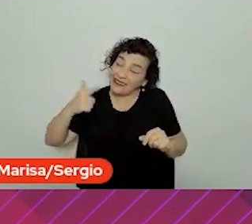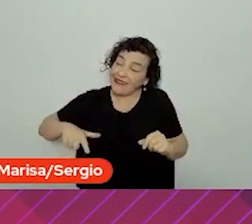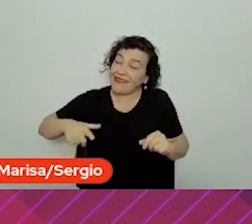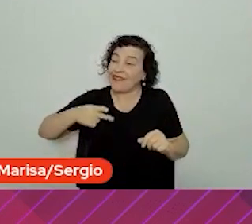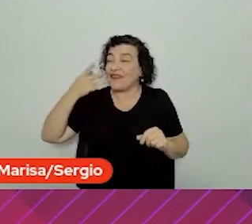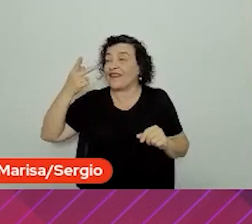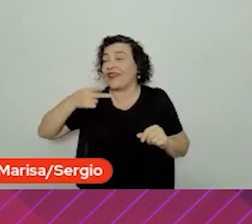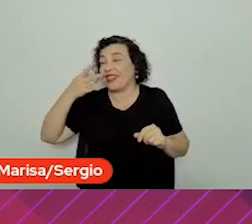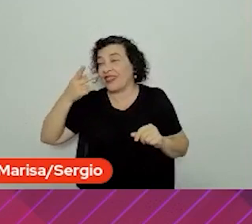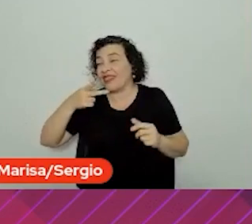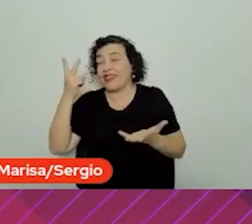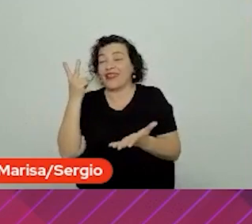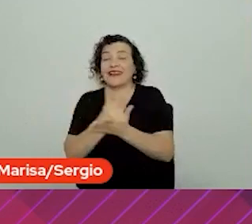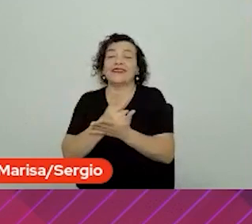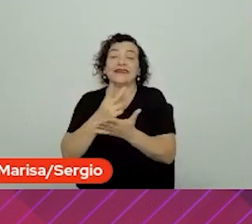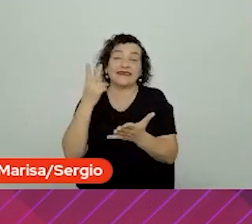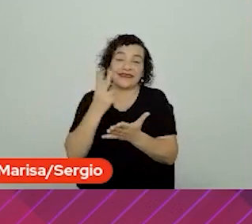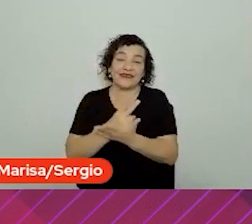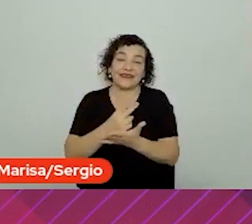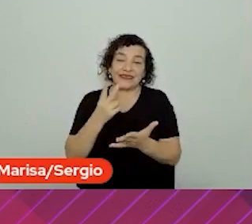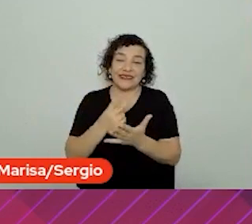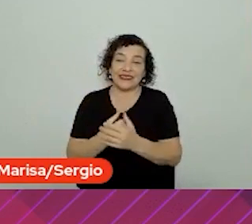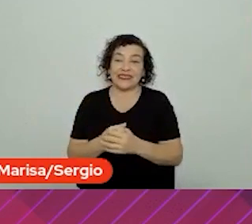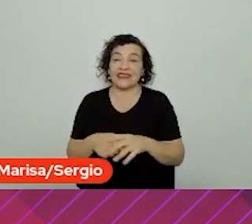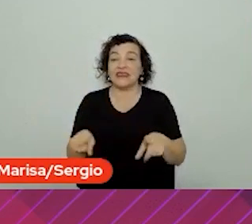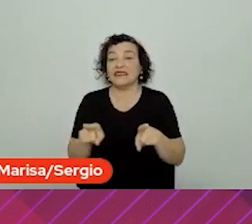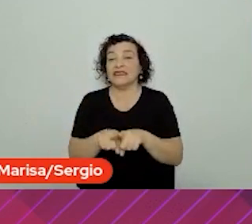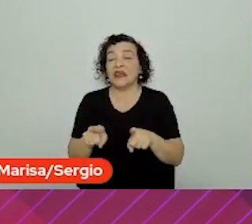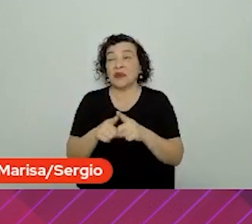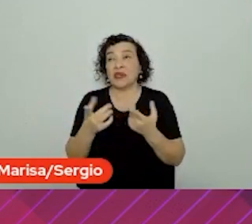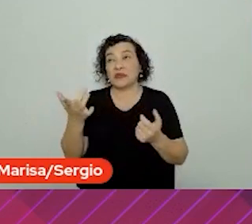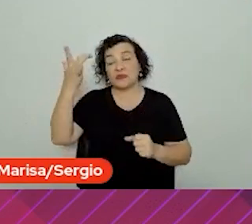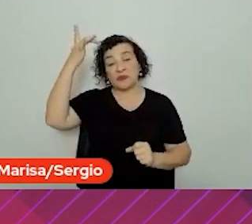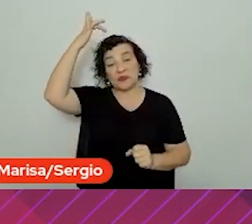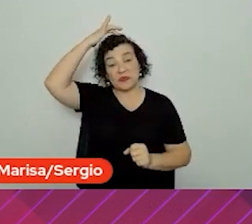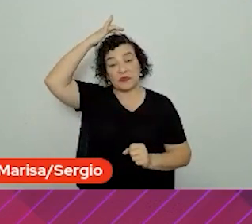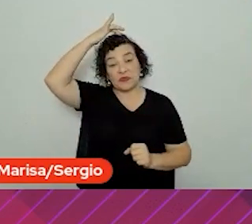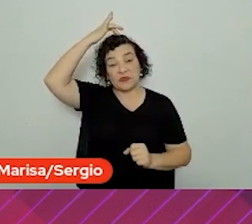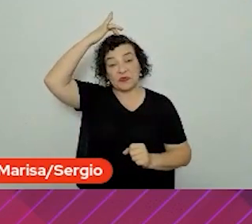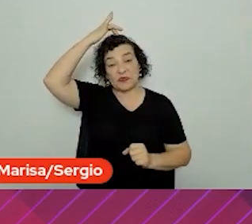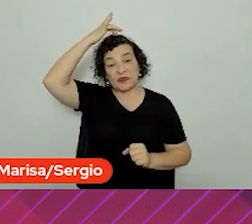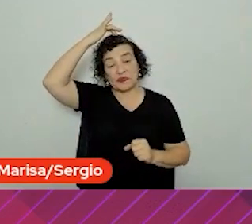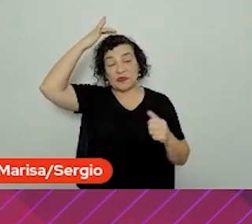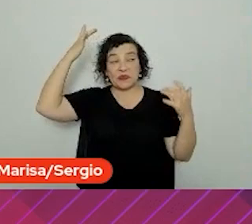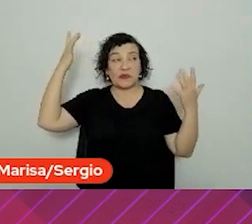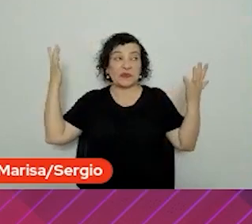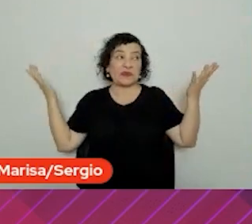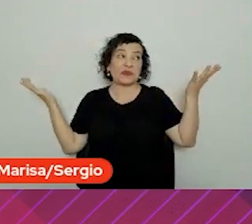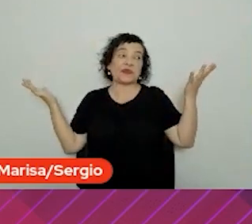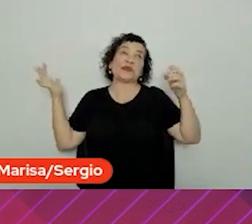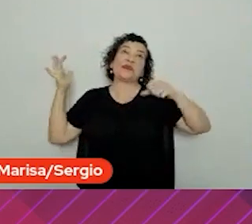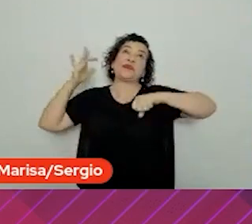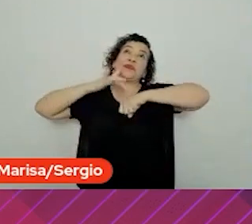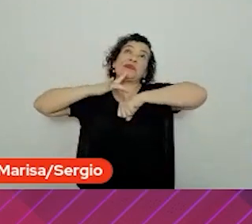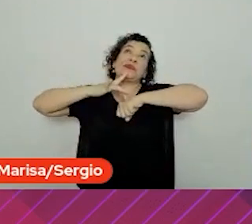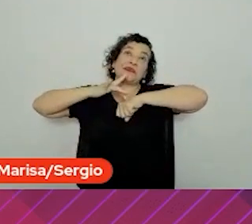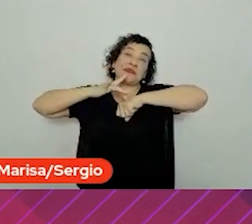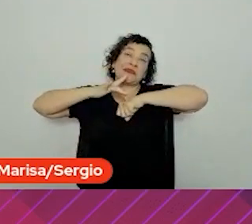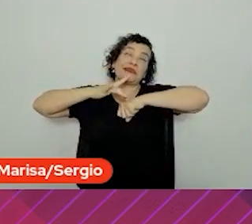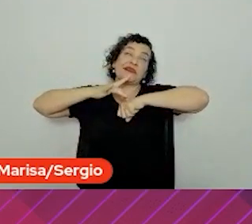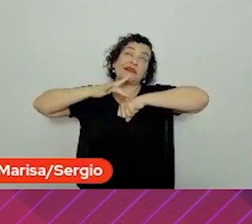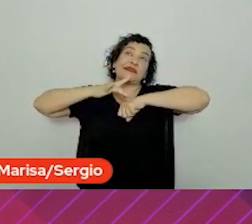papinho, as pessoas ficam indiferentes, tipo, pô, não faz sentido eu ficar ouvindo o que esse cara está